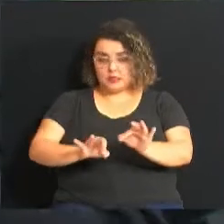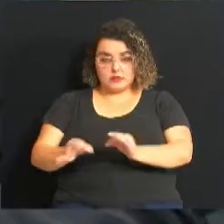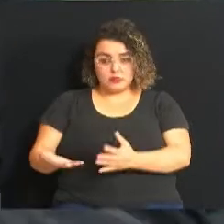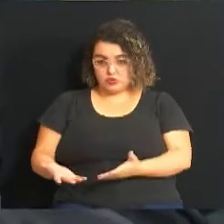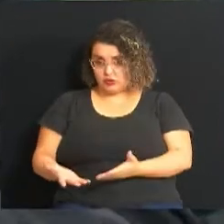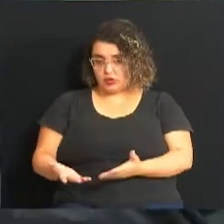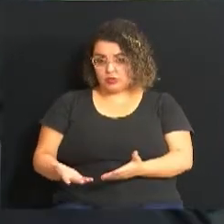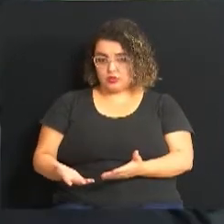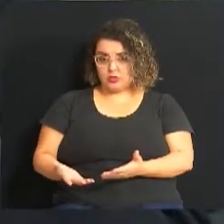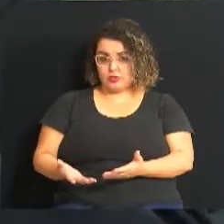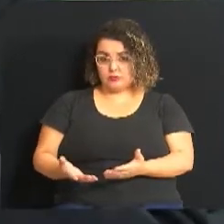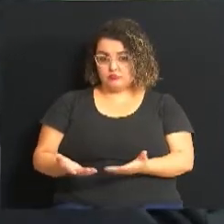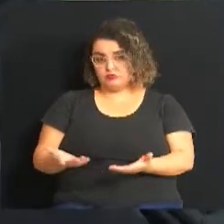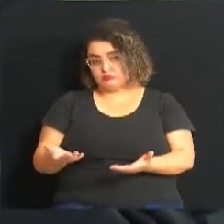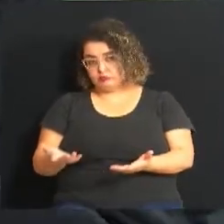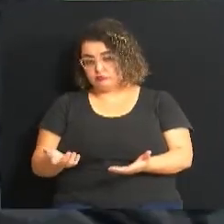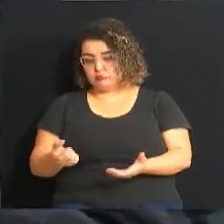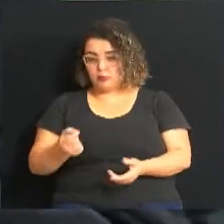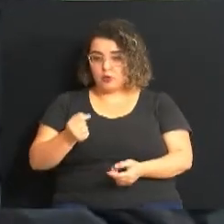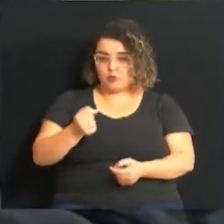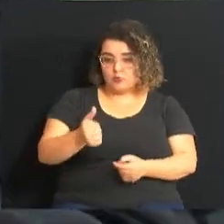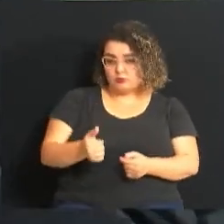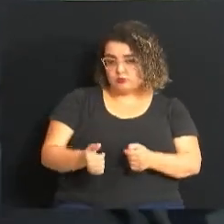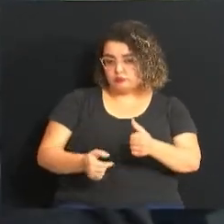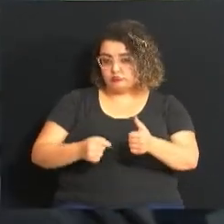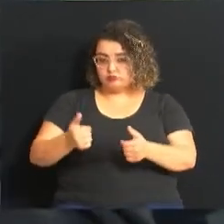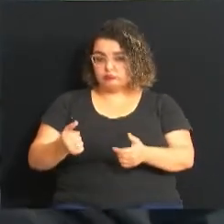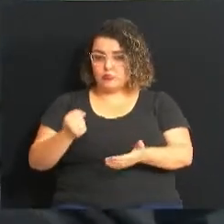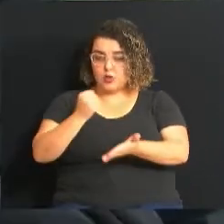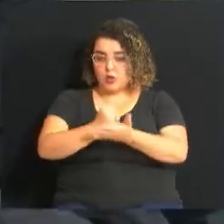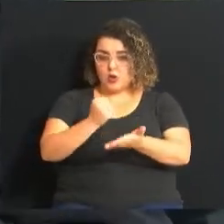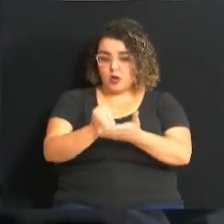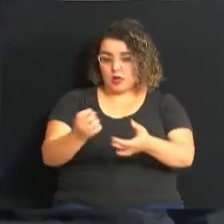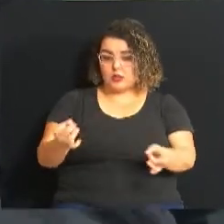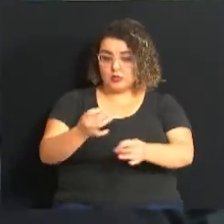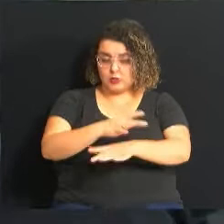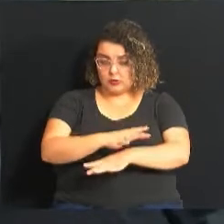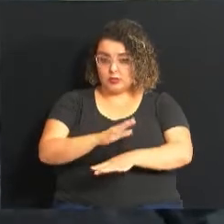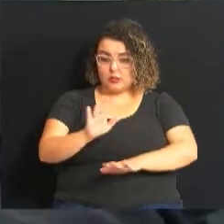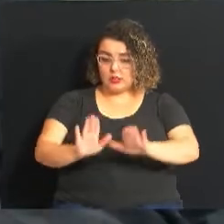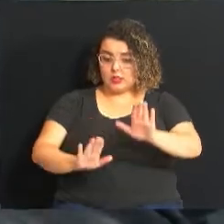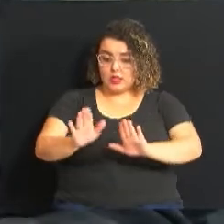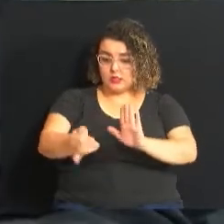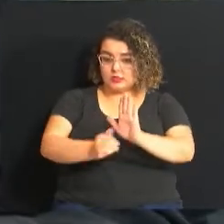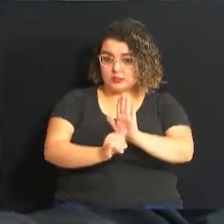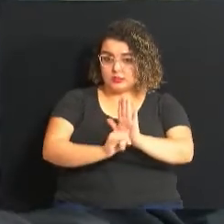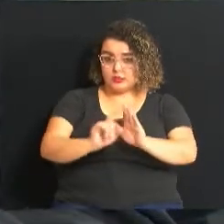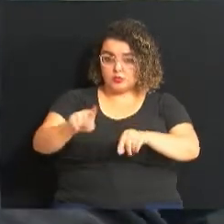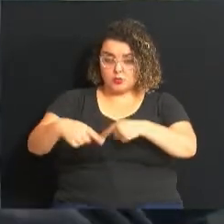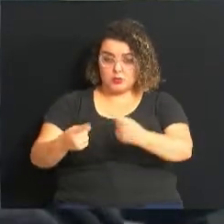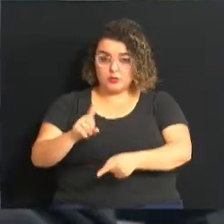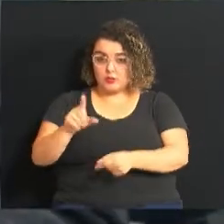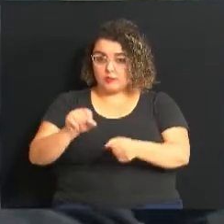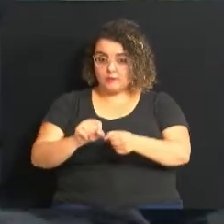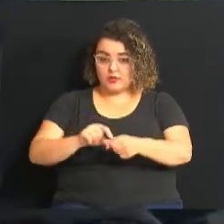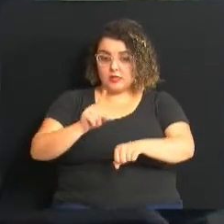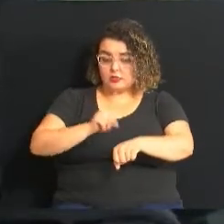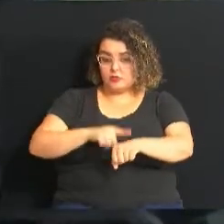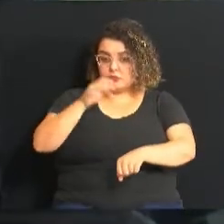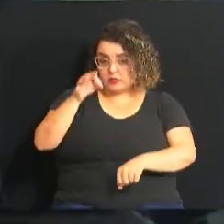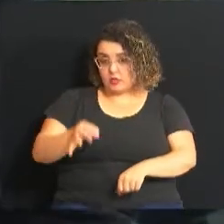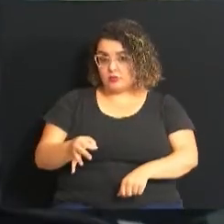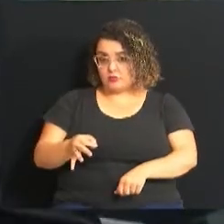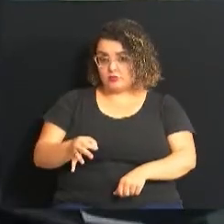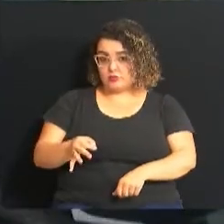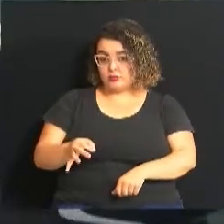alguma margem, caso um contrato se encerre e a licitação do outro não seja feita a tempo, há descontinuidade